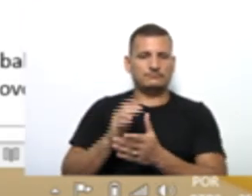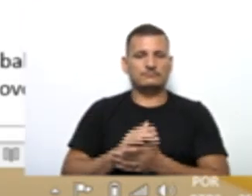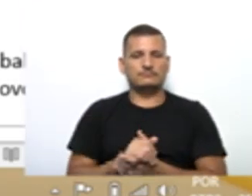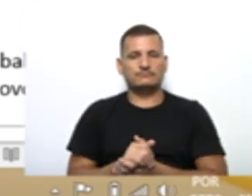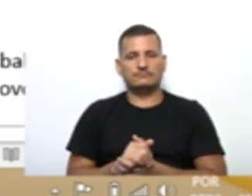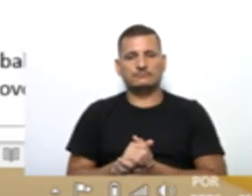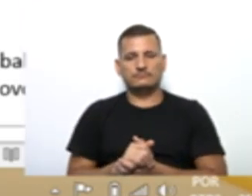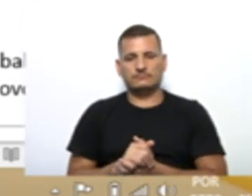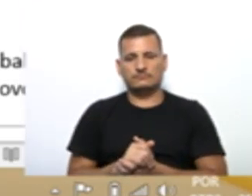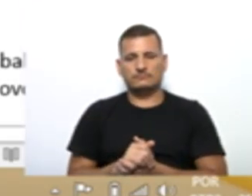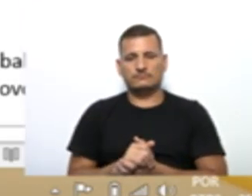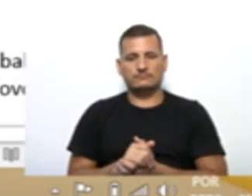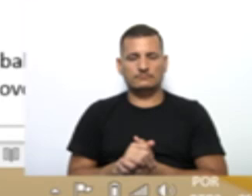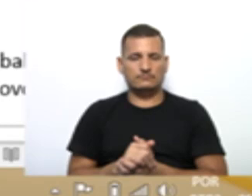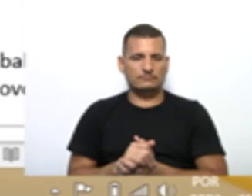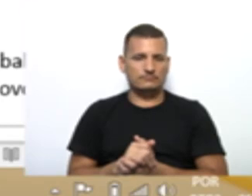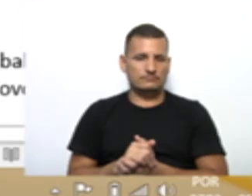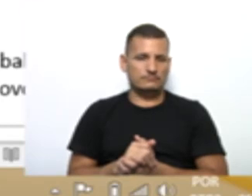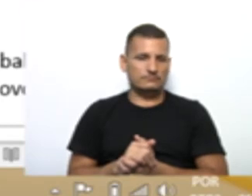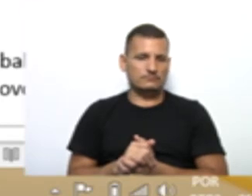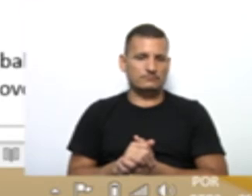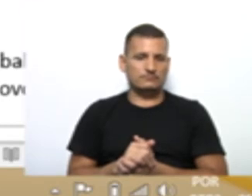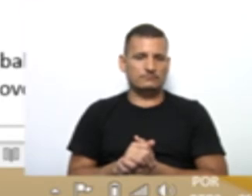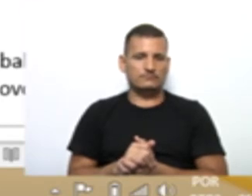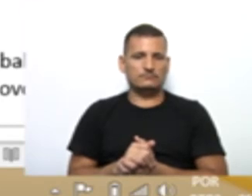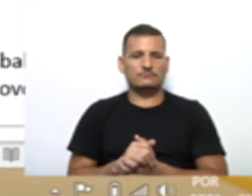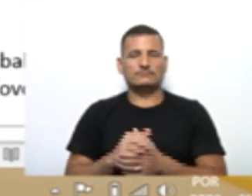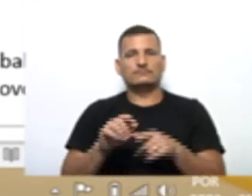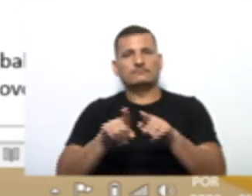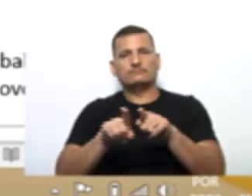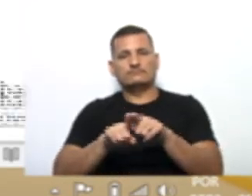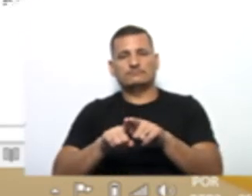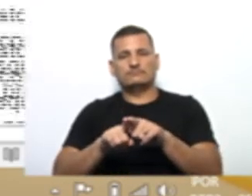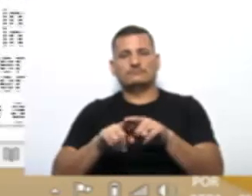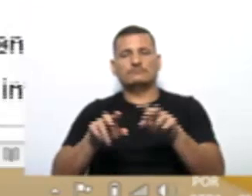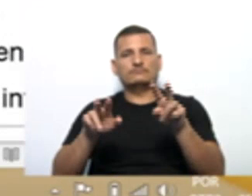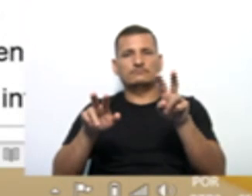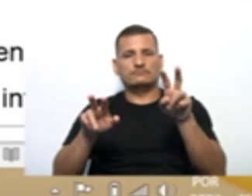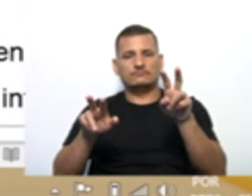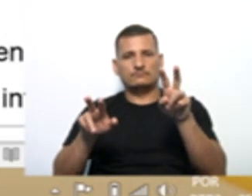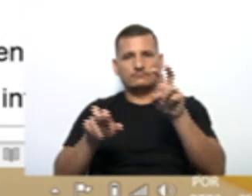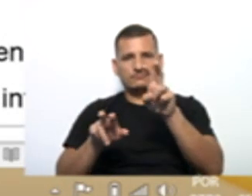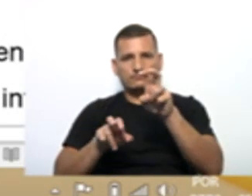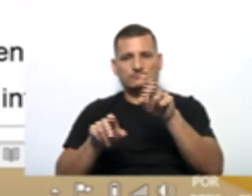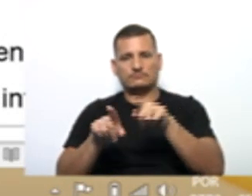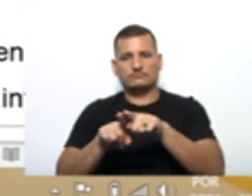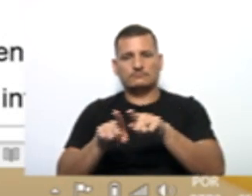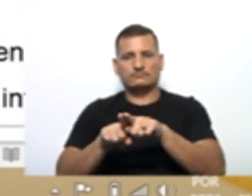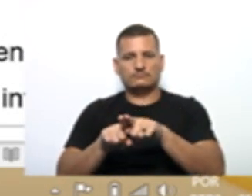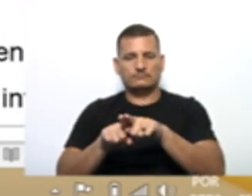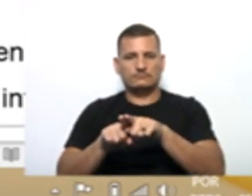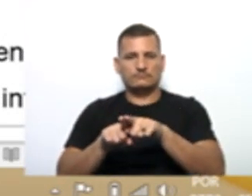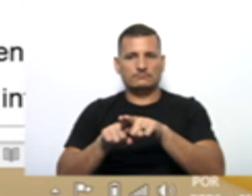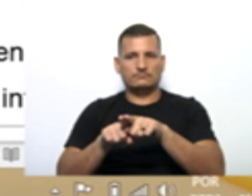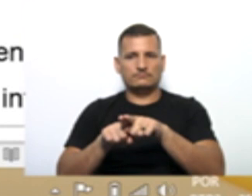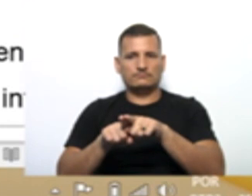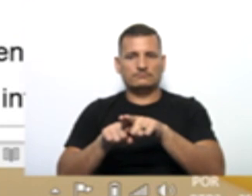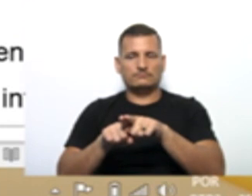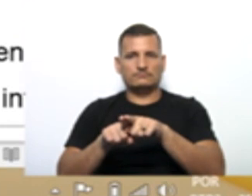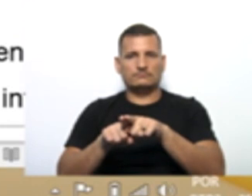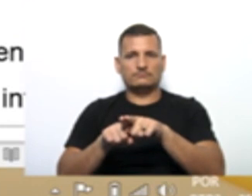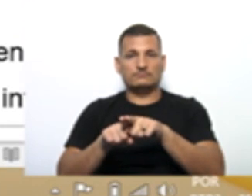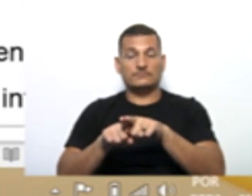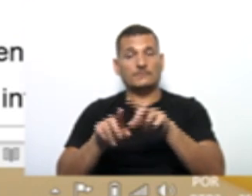menos o destaque da aspas, tá bom? Porque a aspas, quando você coloca aqui no texto, ou seja, você